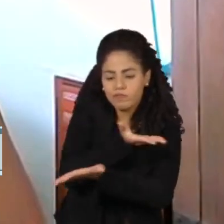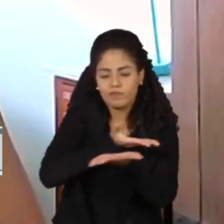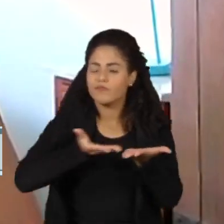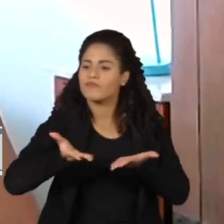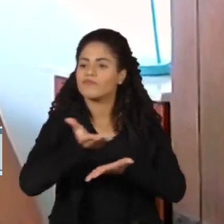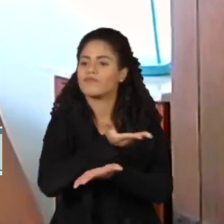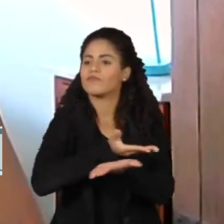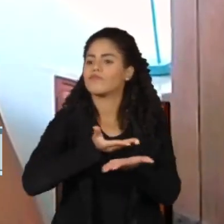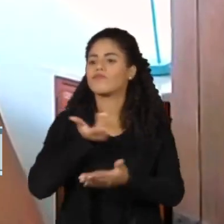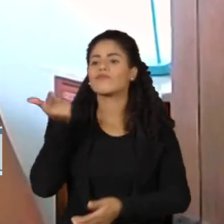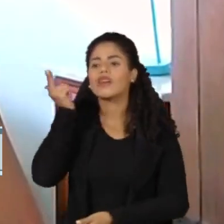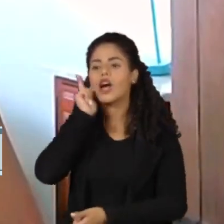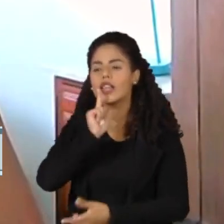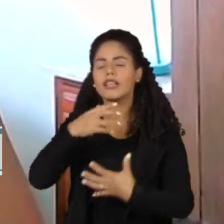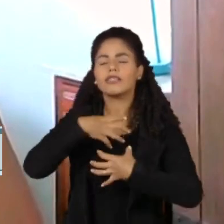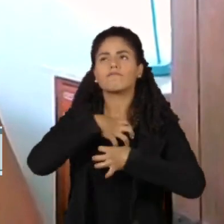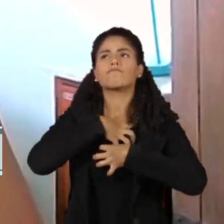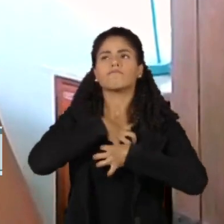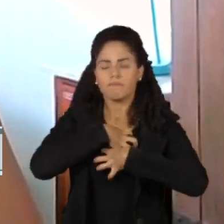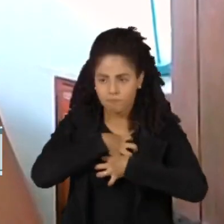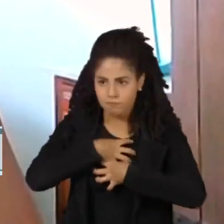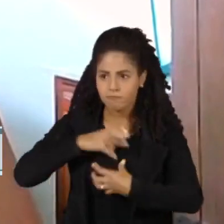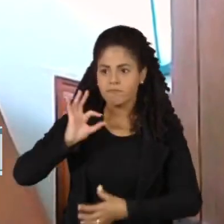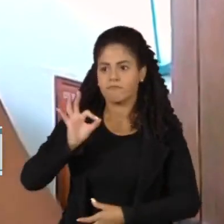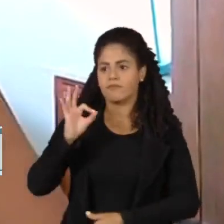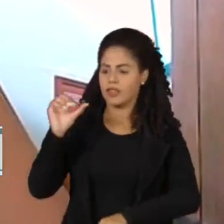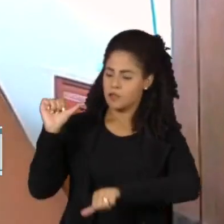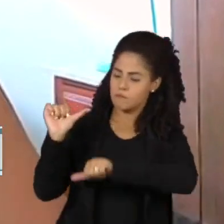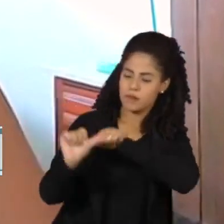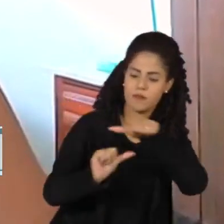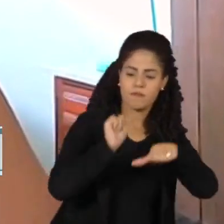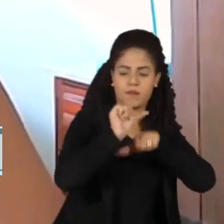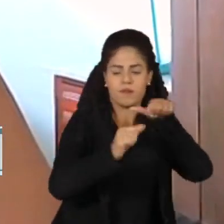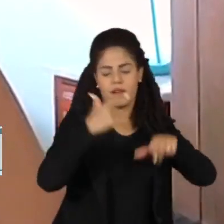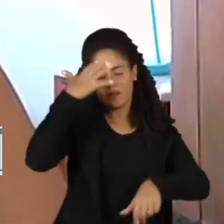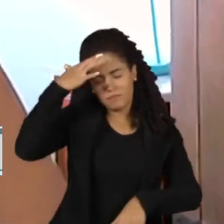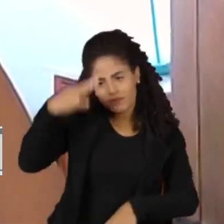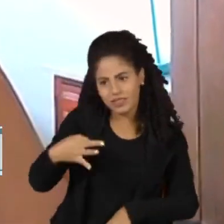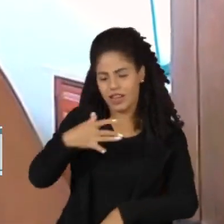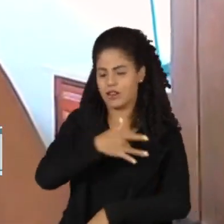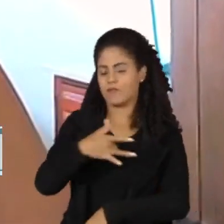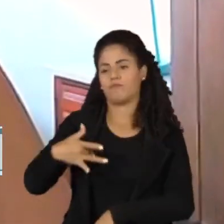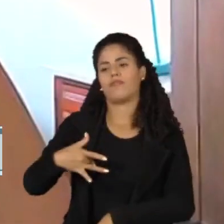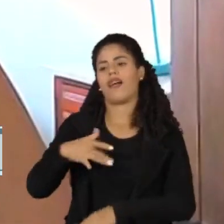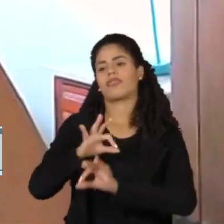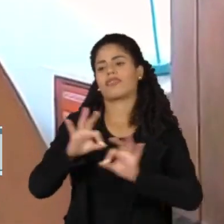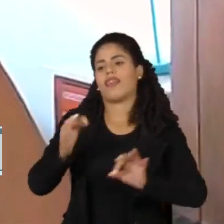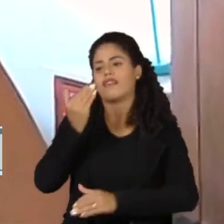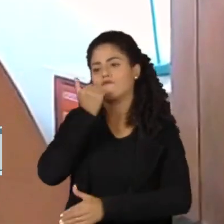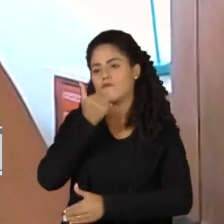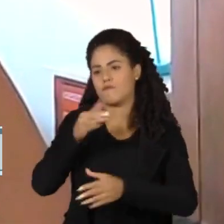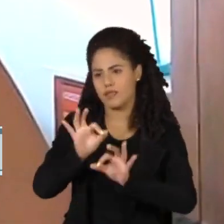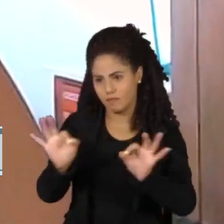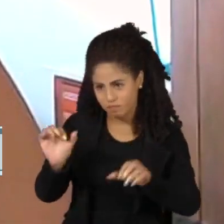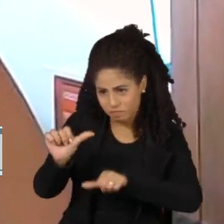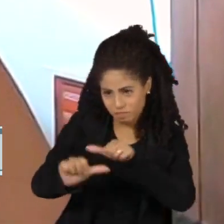coletivamente, ficar sensibilizado e transformar os nossos sistemas alimentares da maneira como eles estão postos hoje em dia.